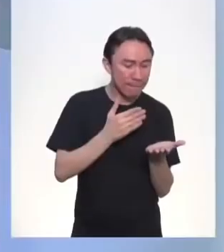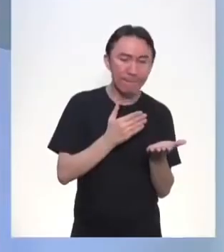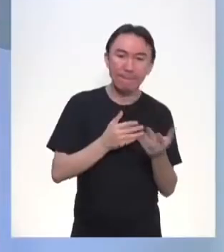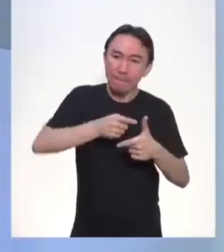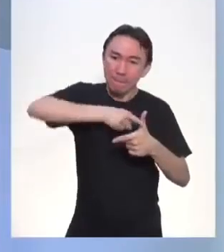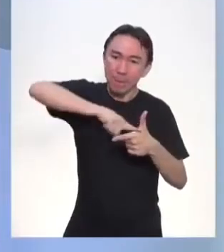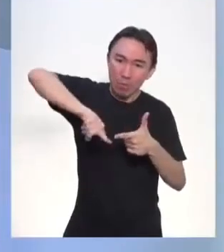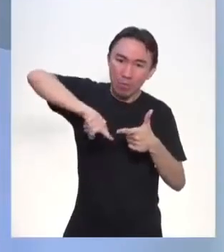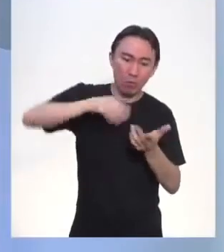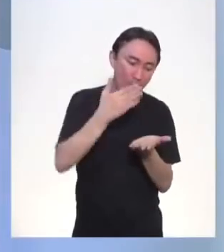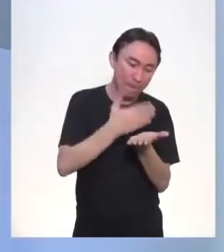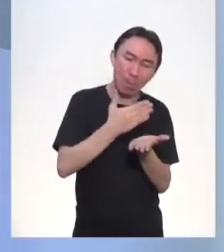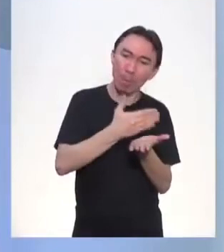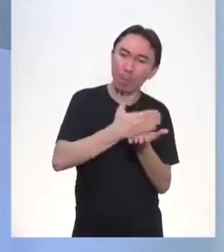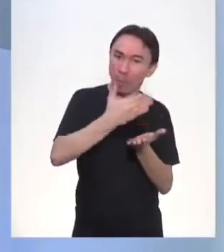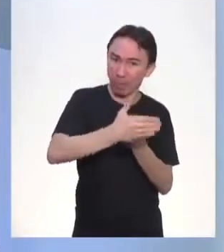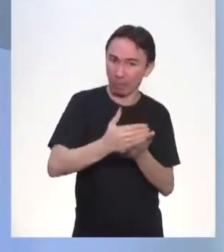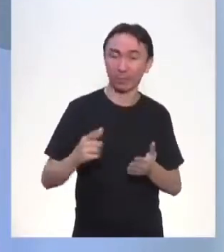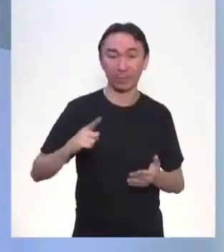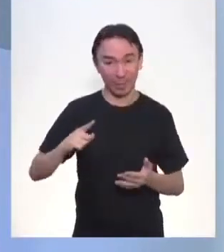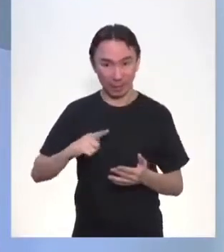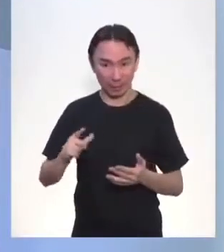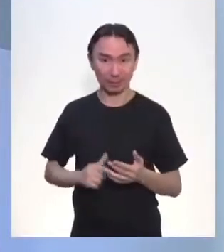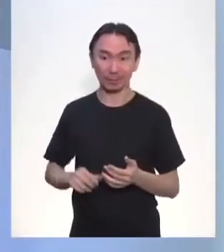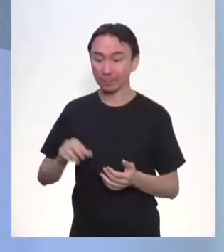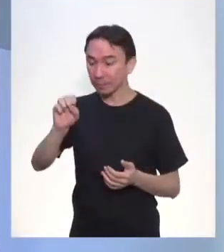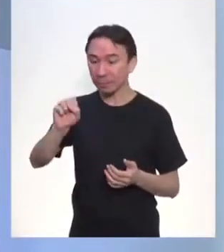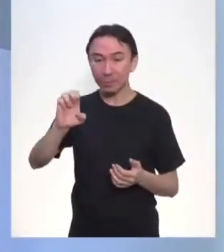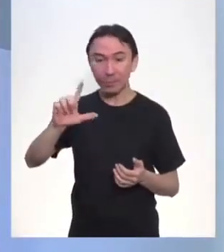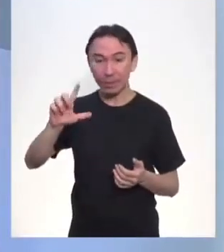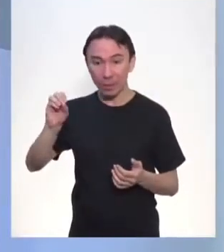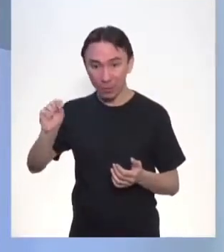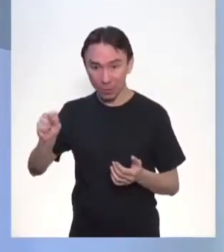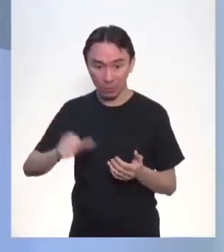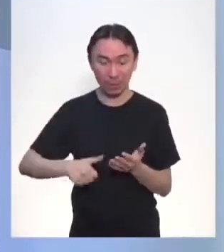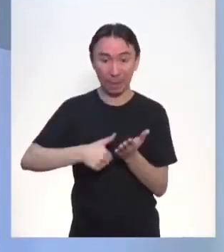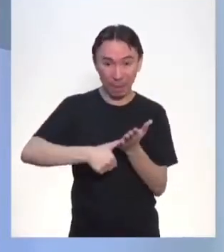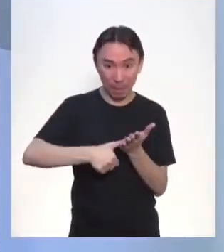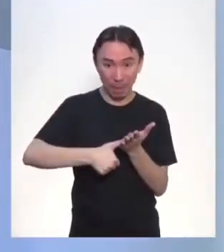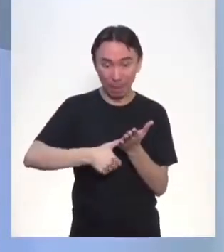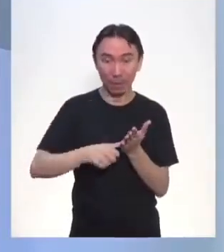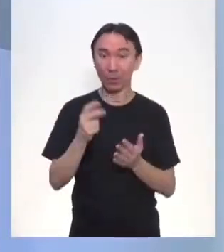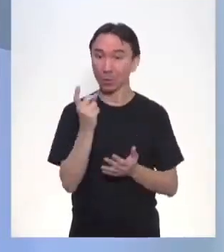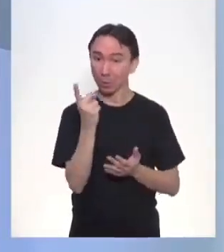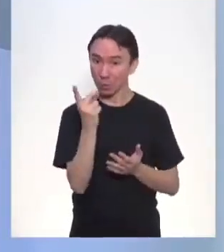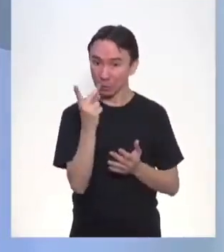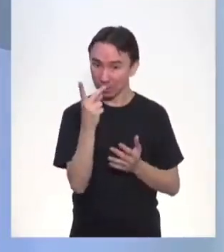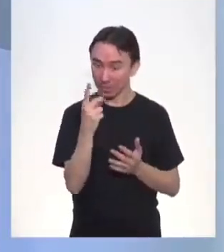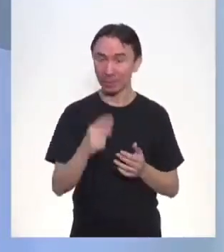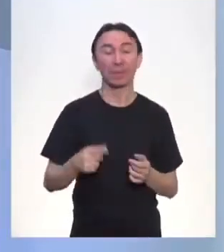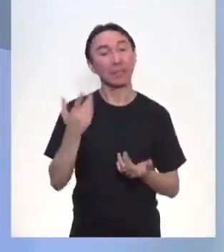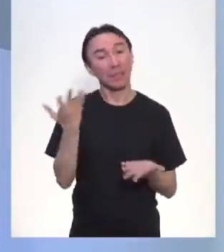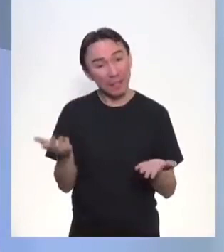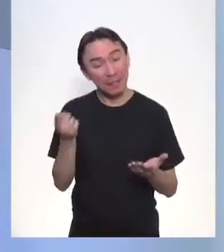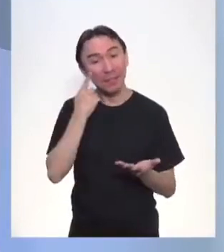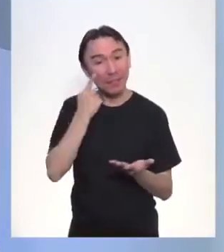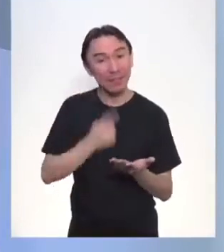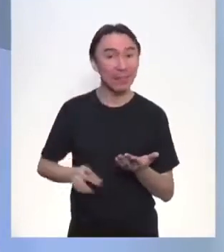Então, ele tem 12 selos e 30 figurinhas. E ele quer dividir. E ele tem que ter um